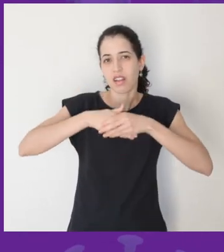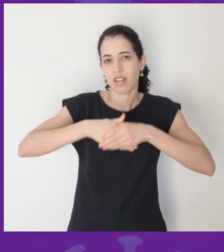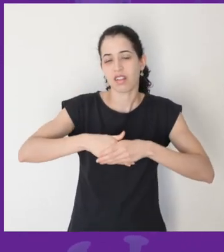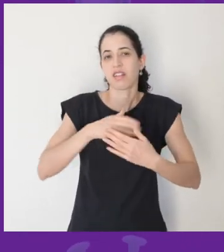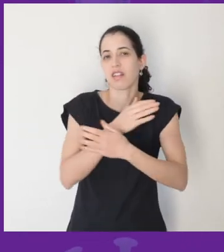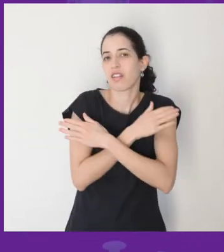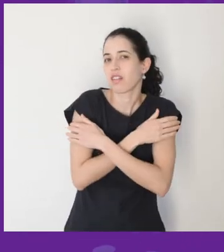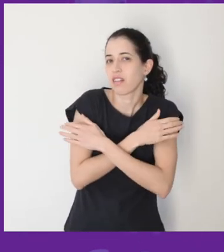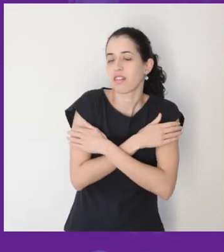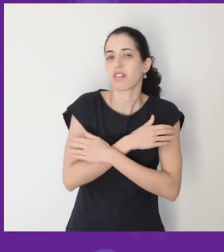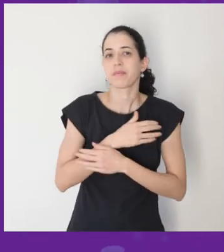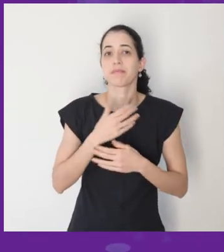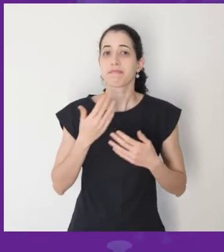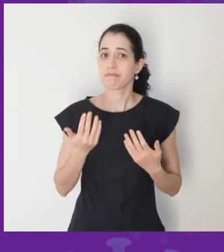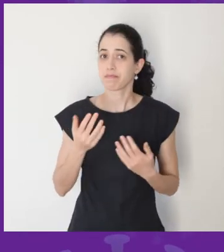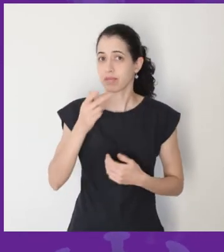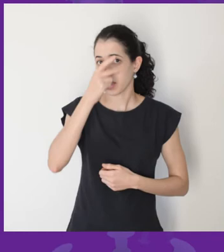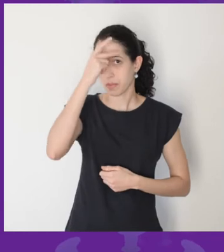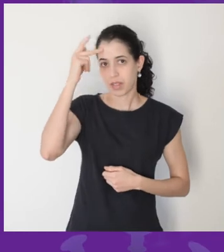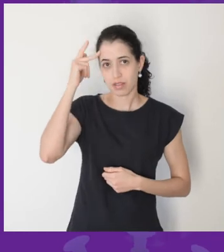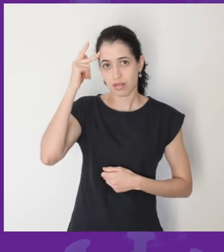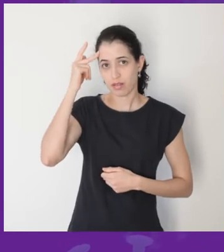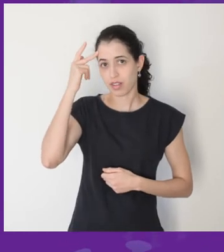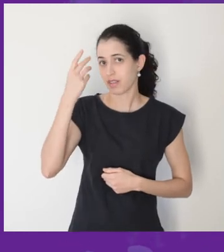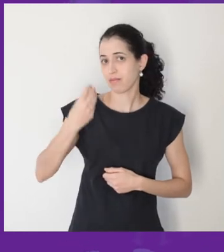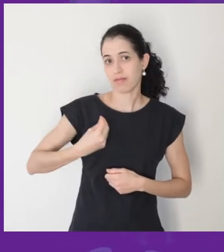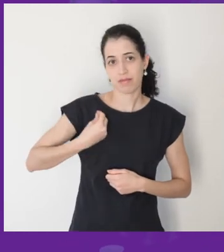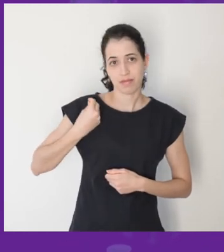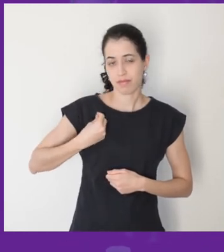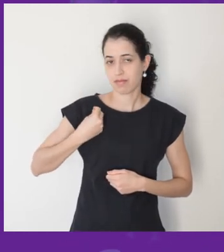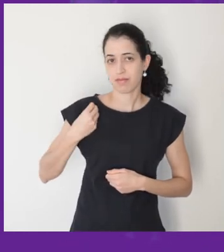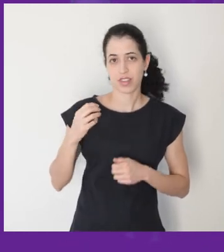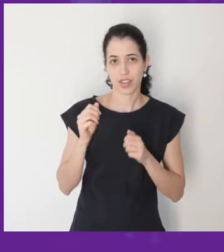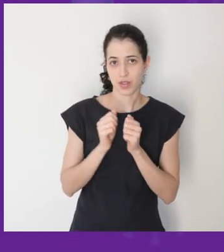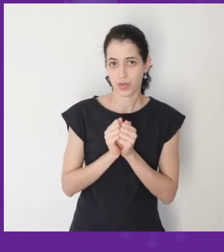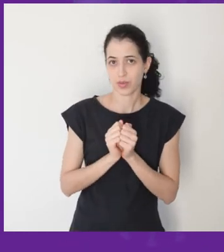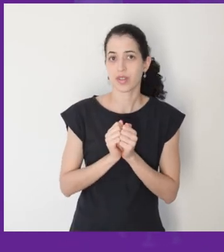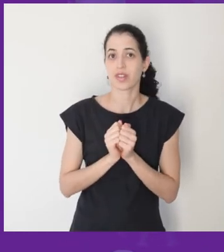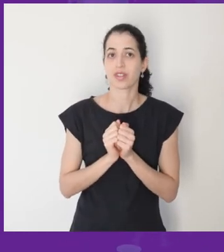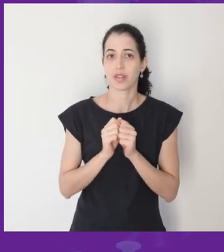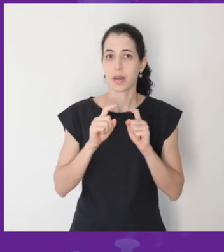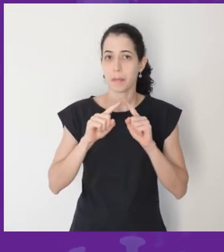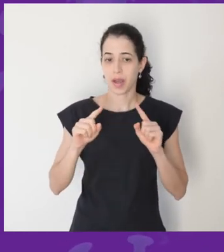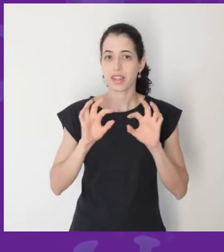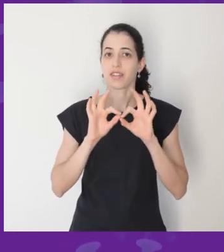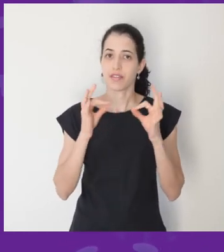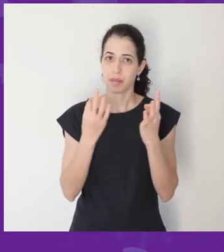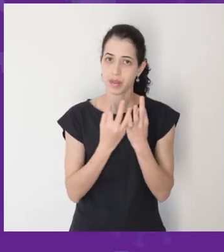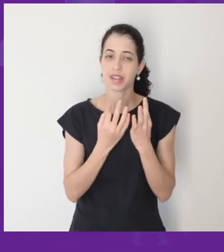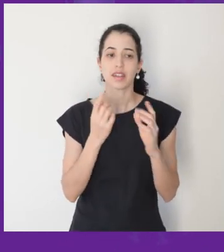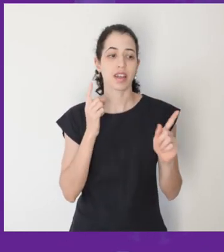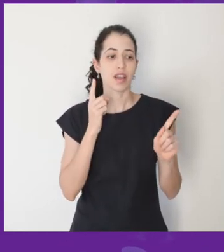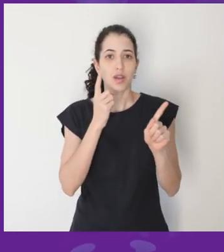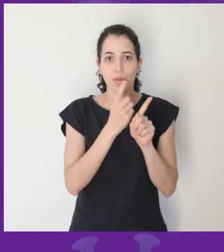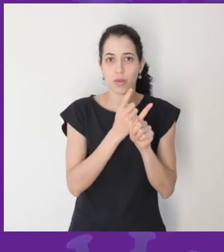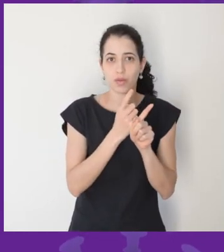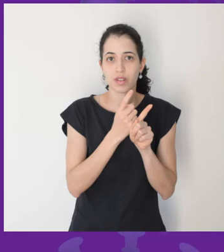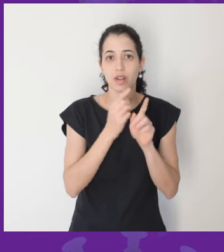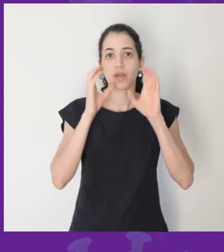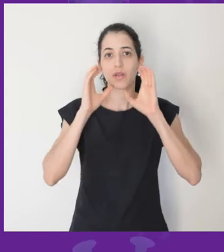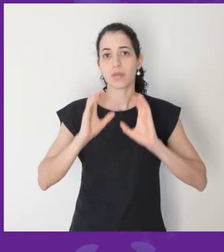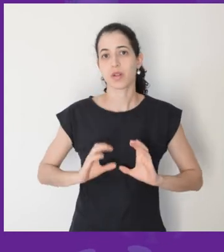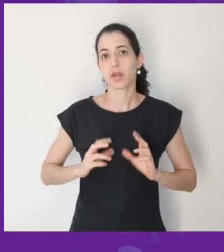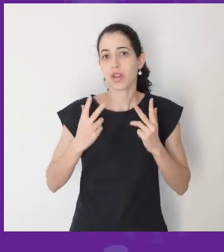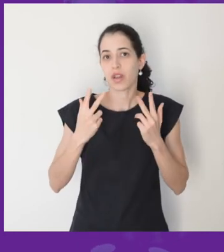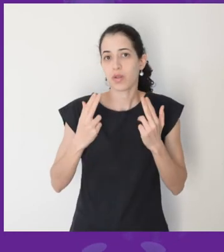tocando cumprimentando abraçando ou seja pessoas que não moram juntas mesmo que sejam da mesma família quando ela se